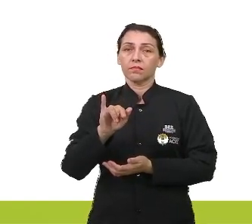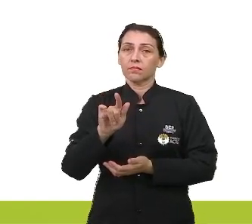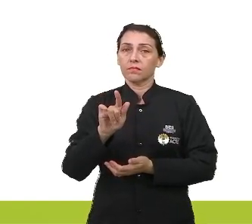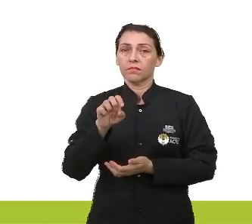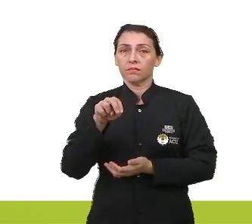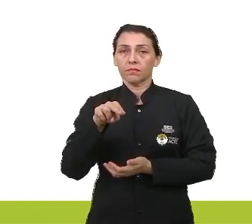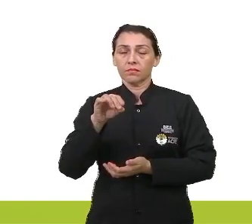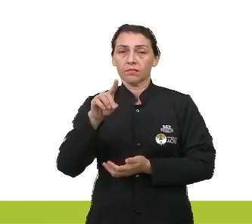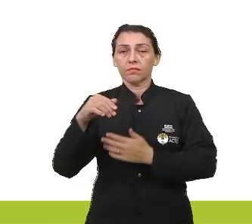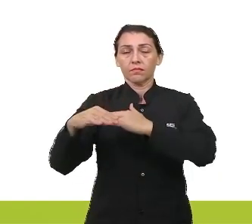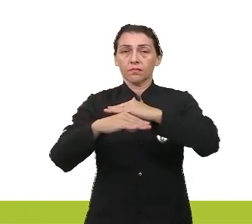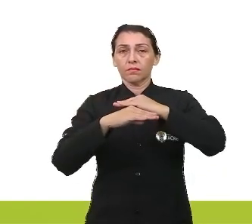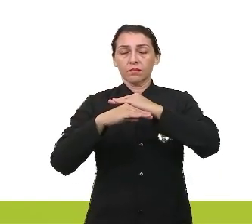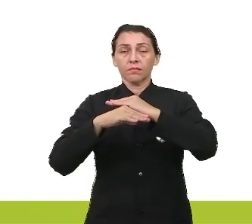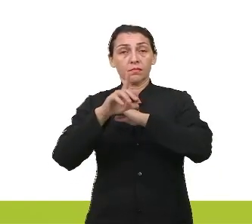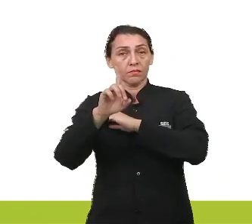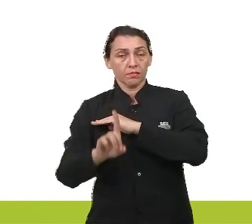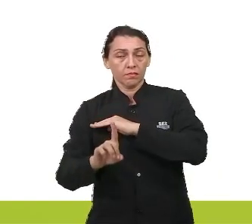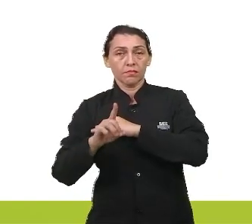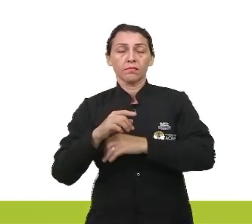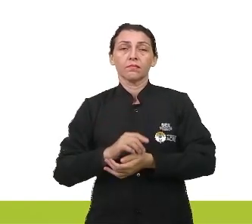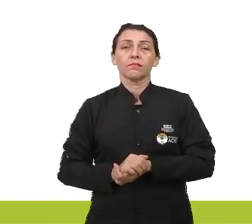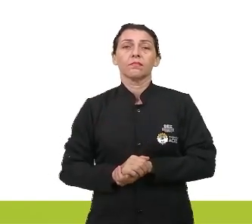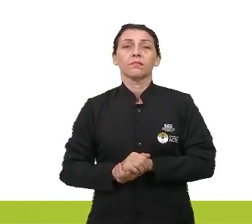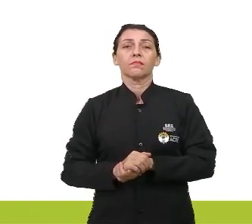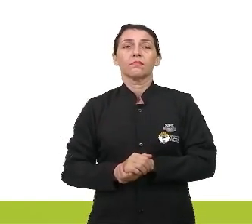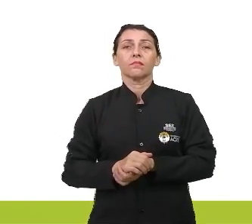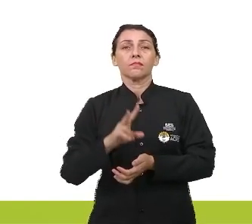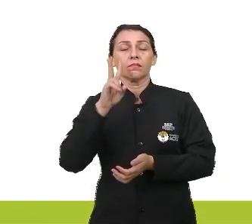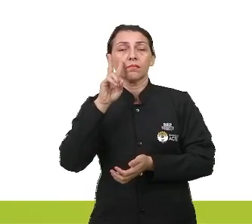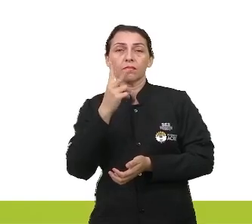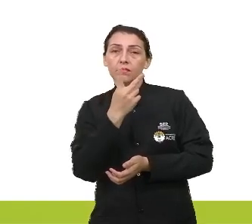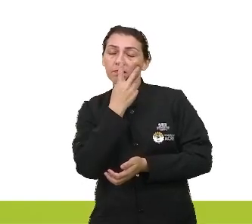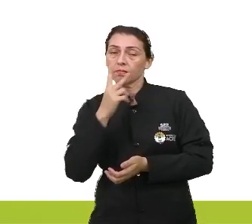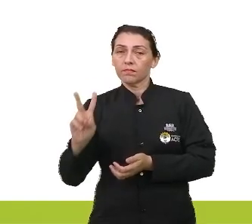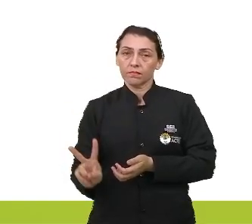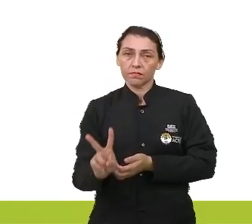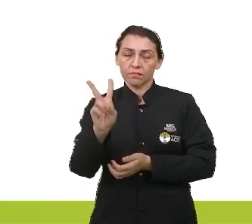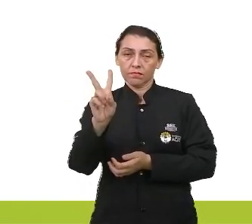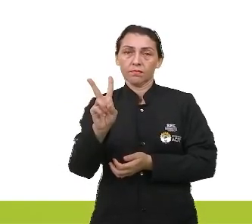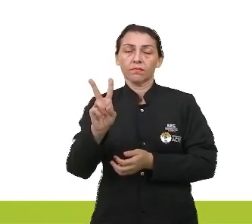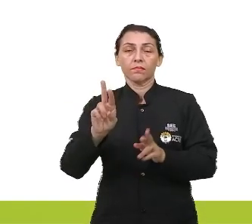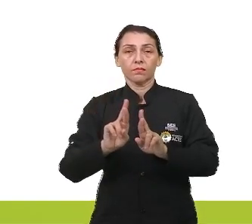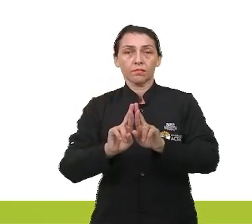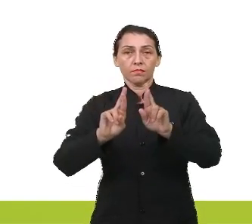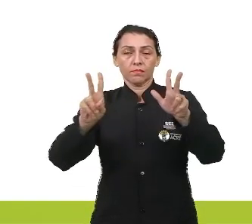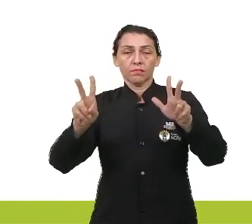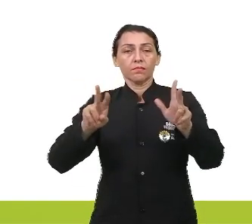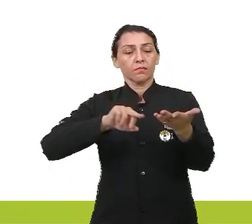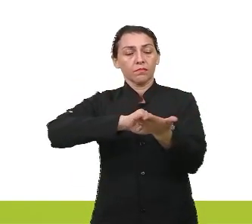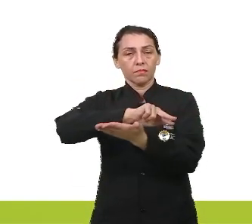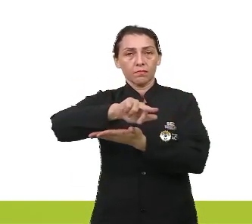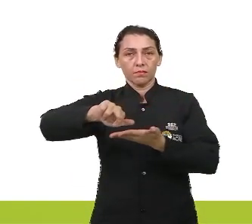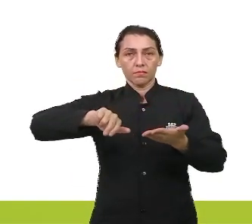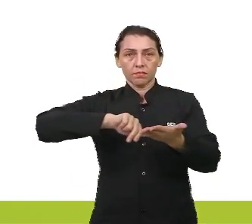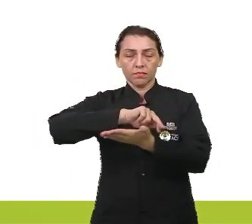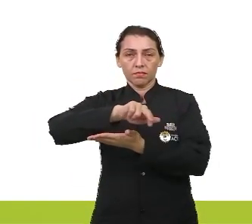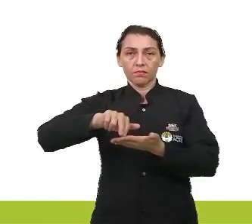humana, igualdade de direitos, reconhecimento e valorização das diferenças e